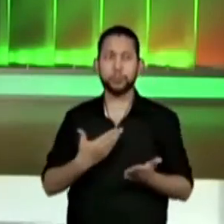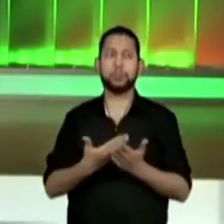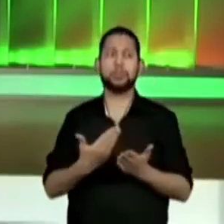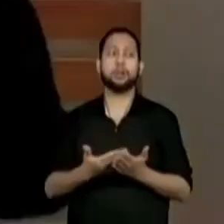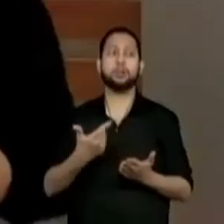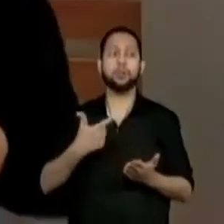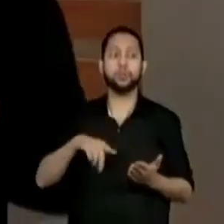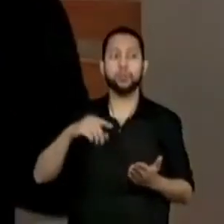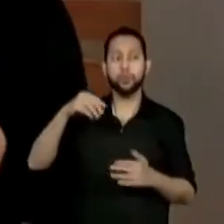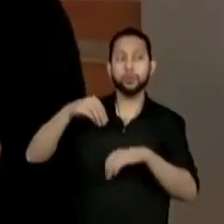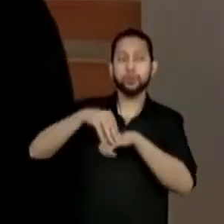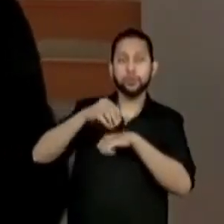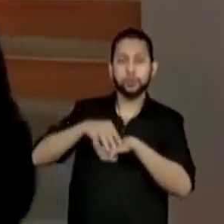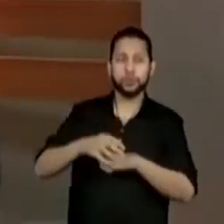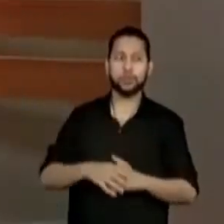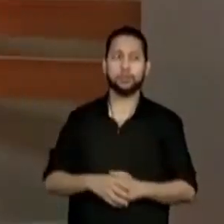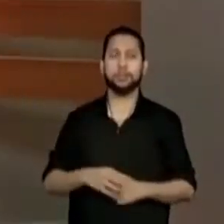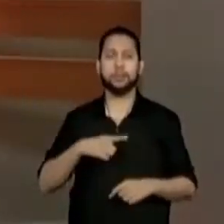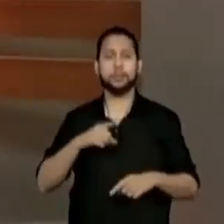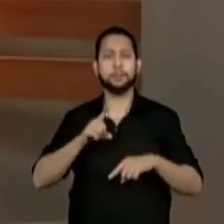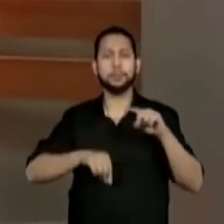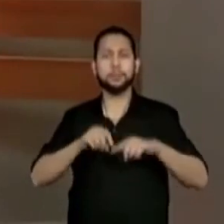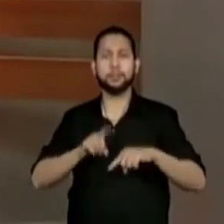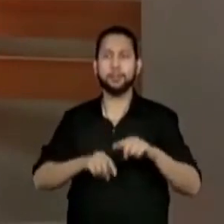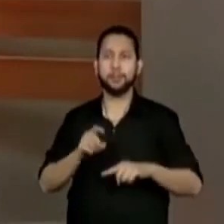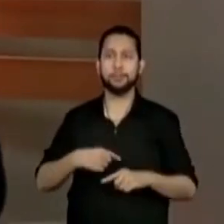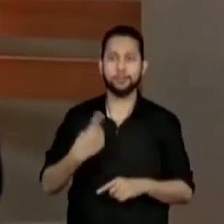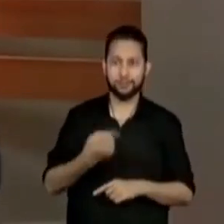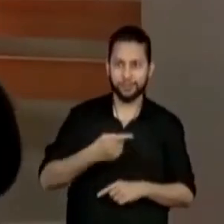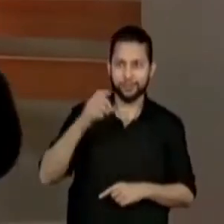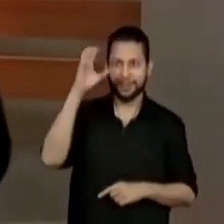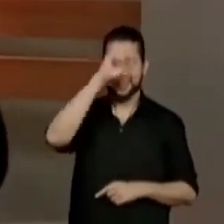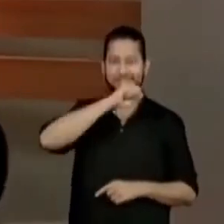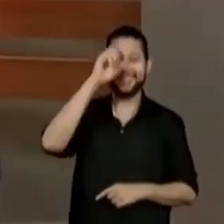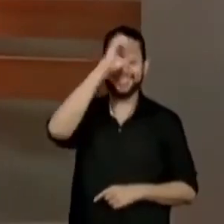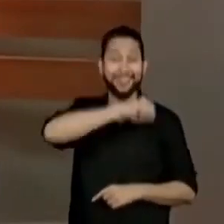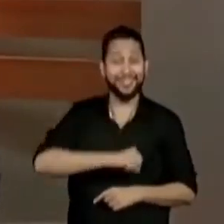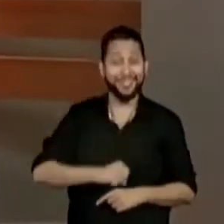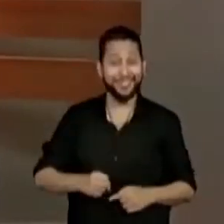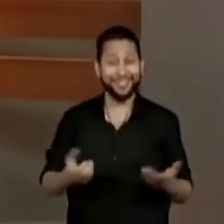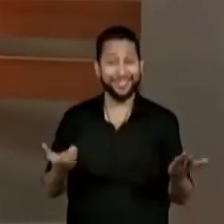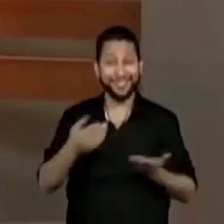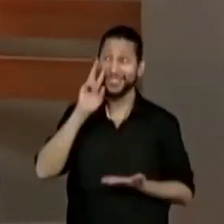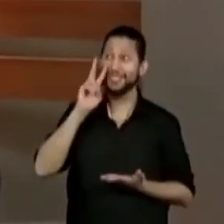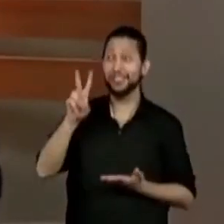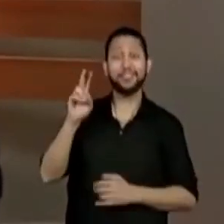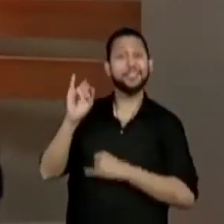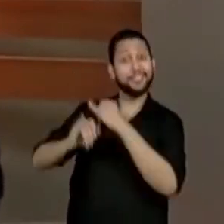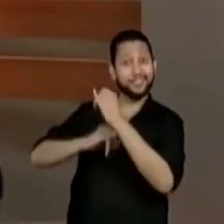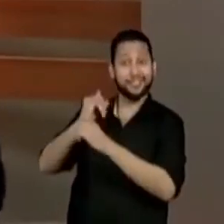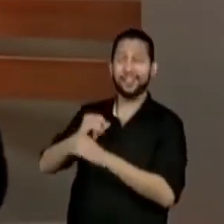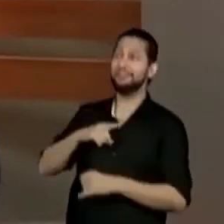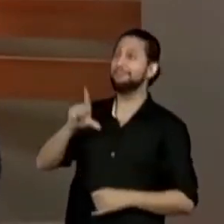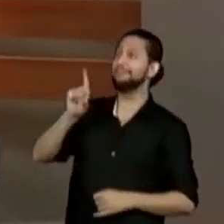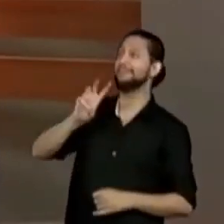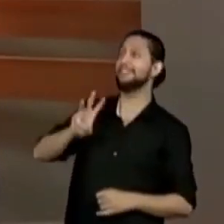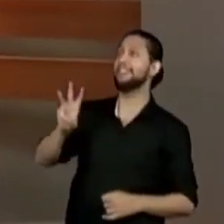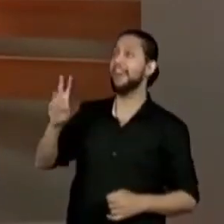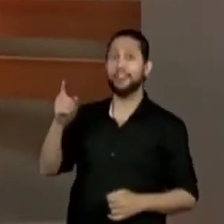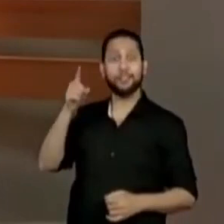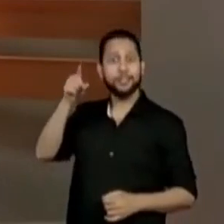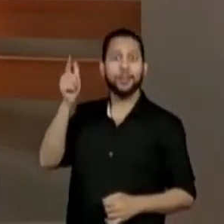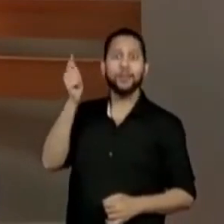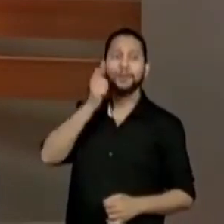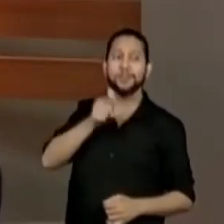aulas vou voltar aqui o material do aprender sempre já está disponível e na nossa página na internet tá ok então você